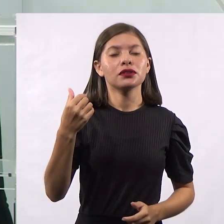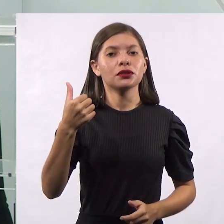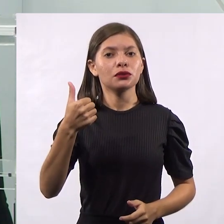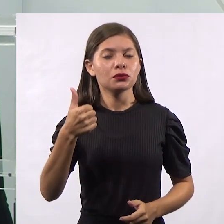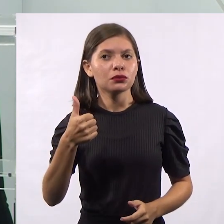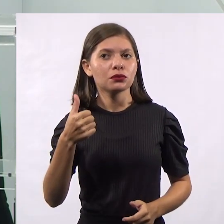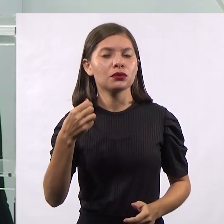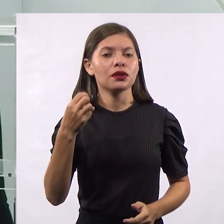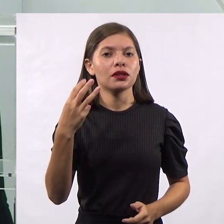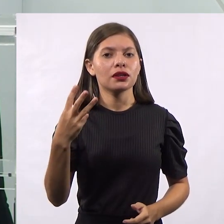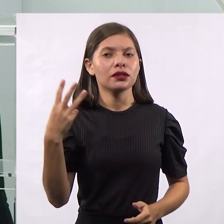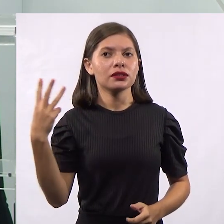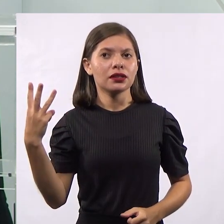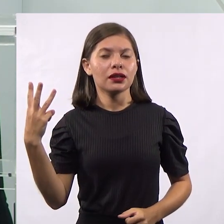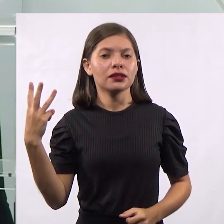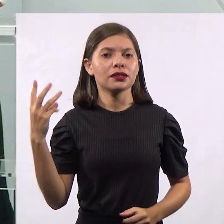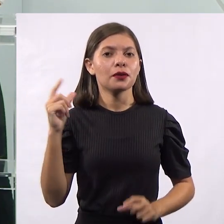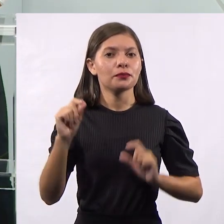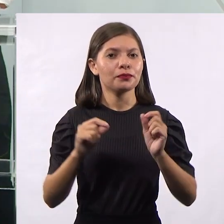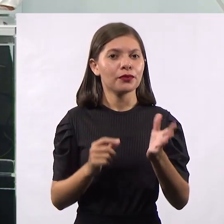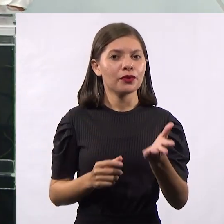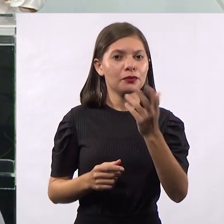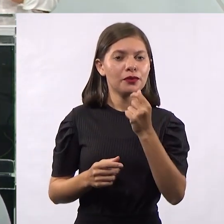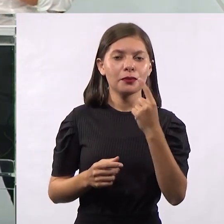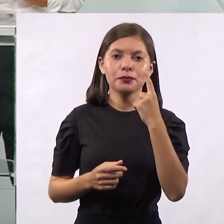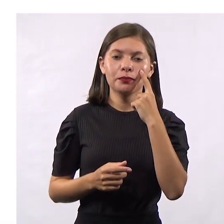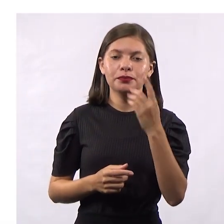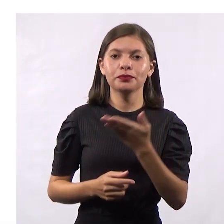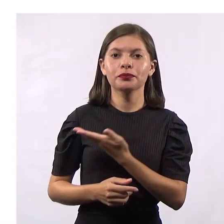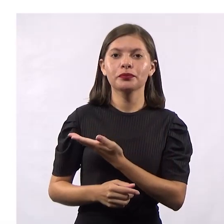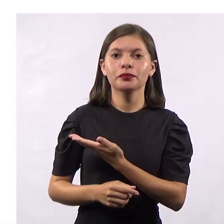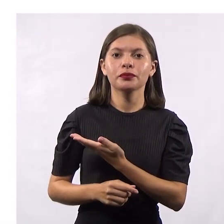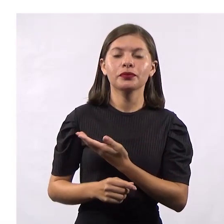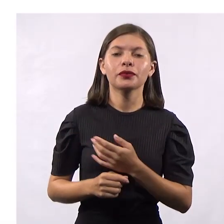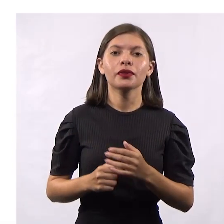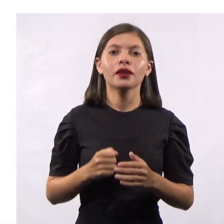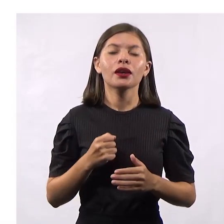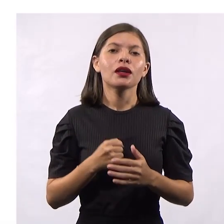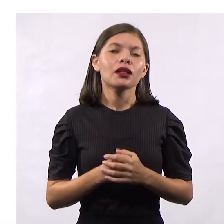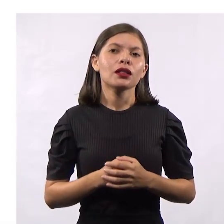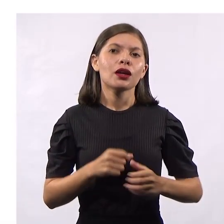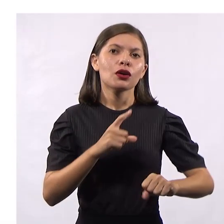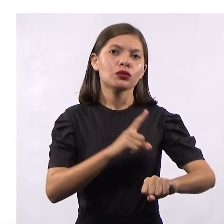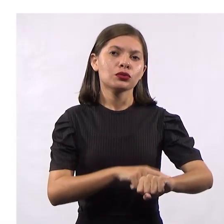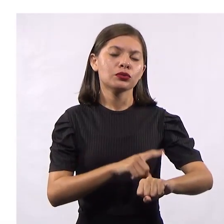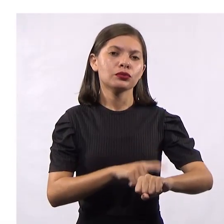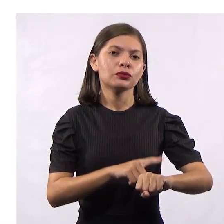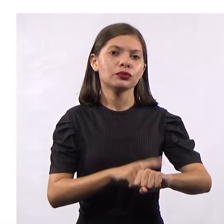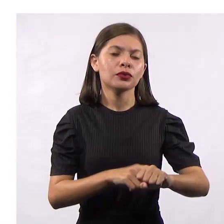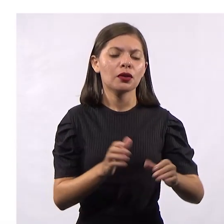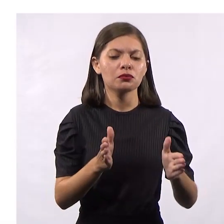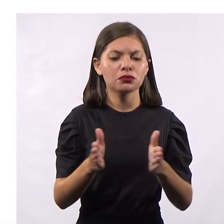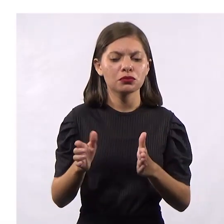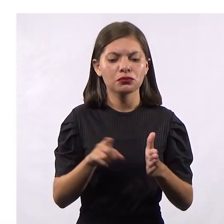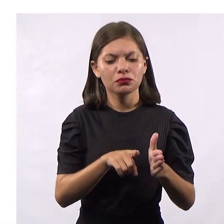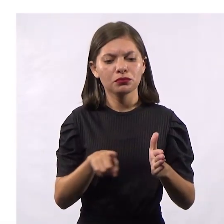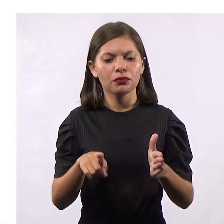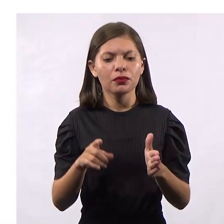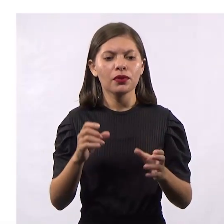princípio, digamos assim, da anualidade. Vamos ver como que ficou? Olhem aí. A duração, gente, dos